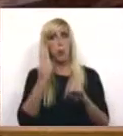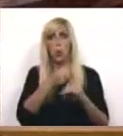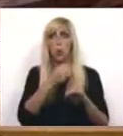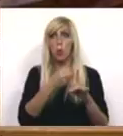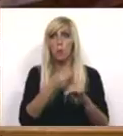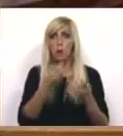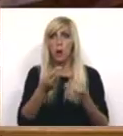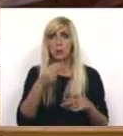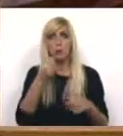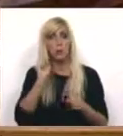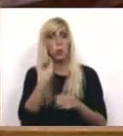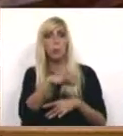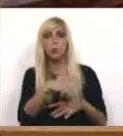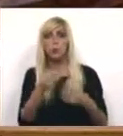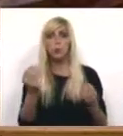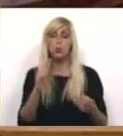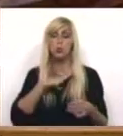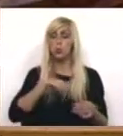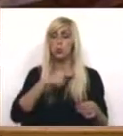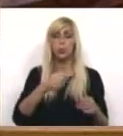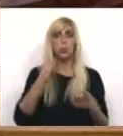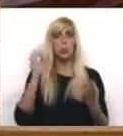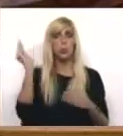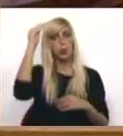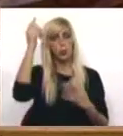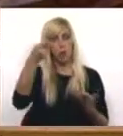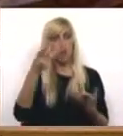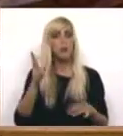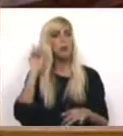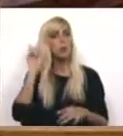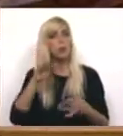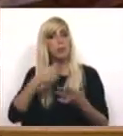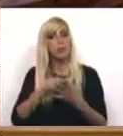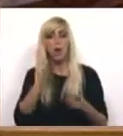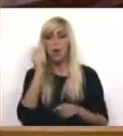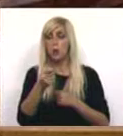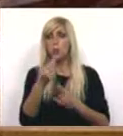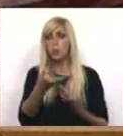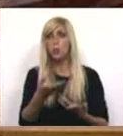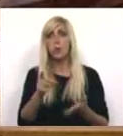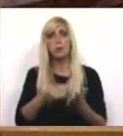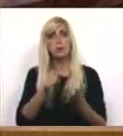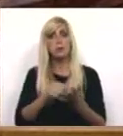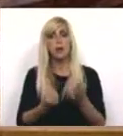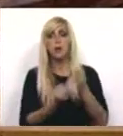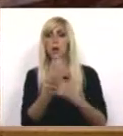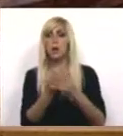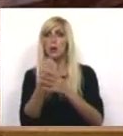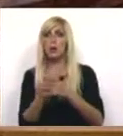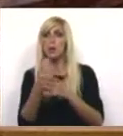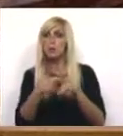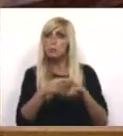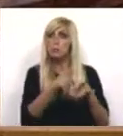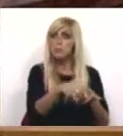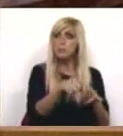desertificação, no combate ao abandono do mundo rural, na necessidade de valorizar a nossa agricultura e na necessidade de criar incentivos para os